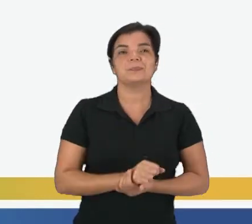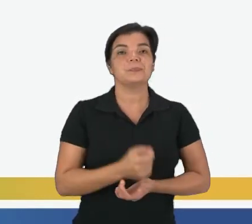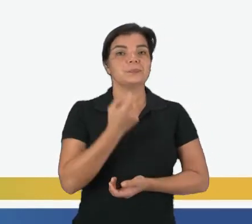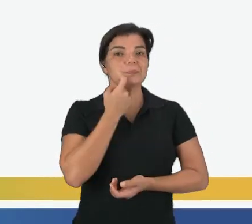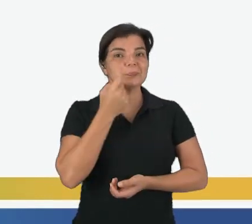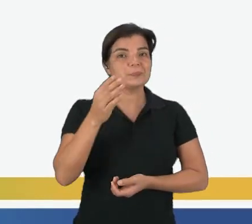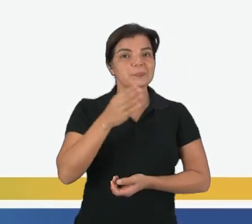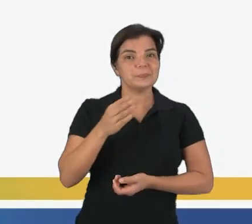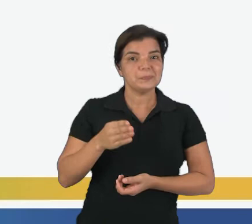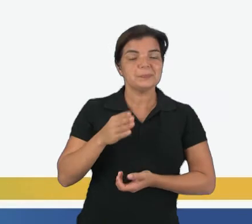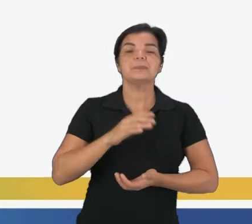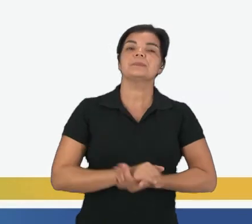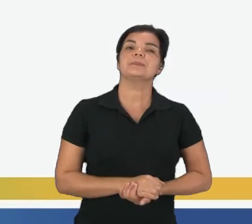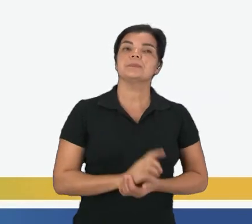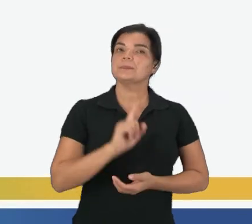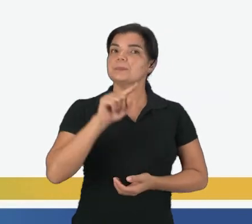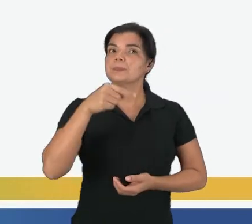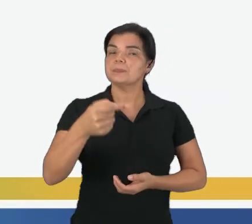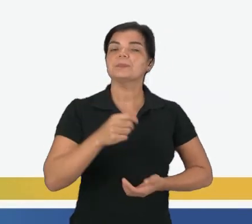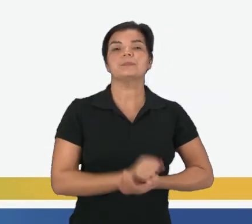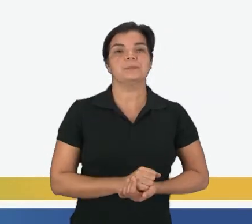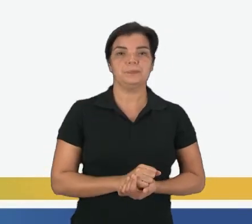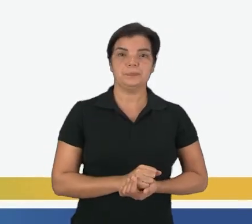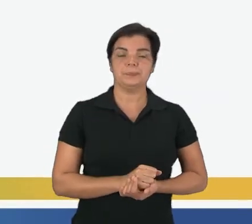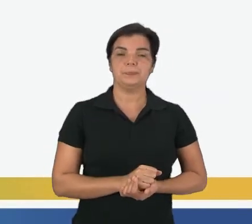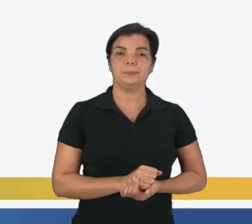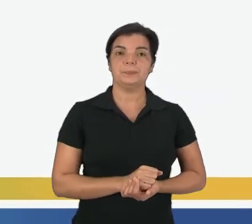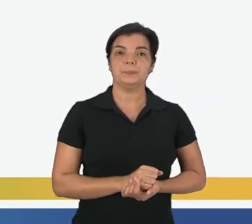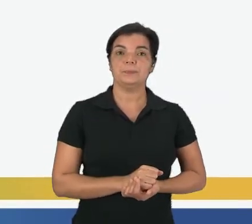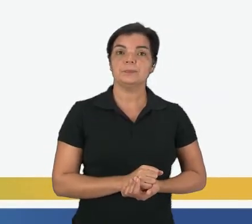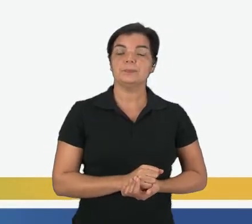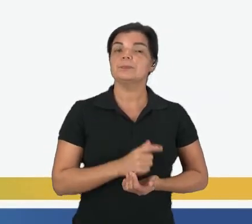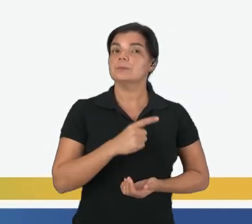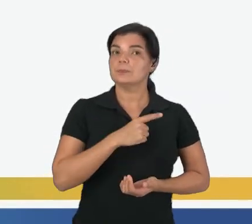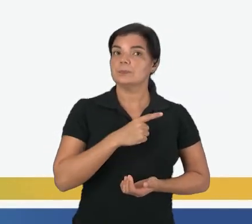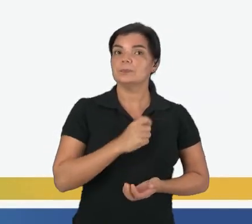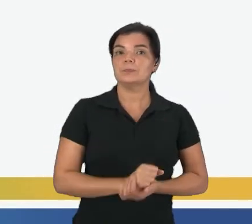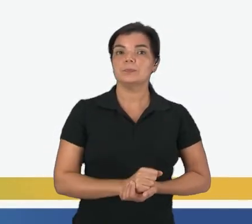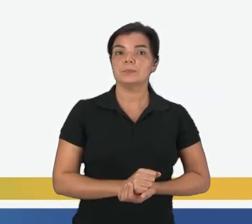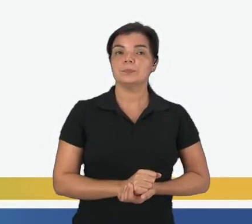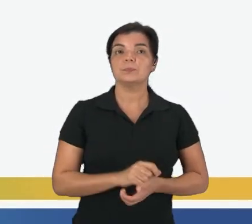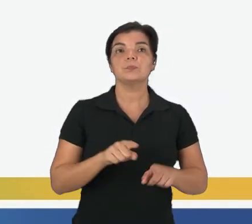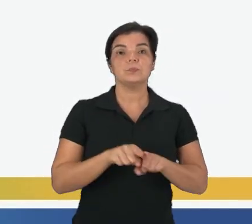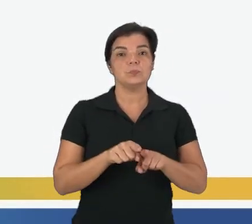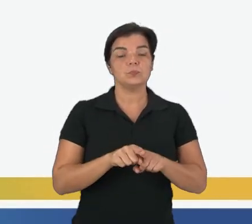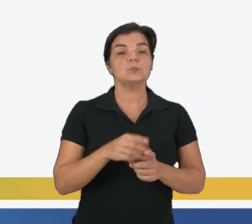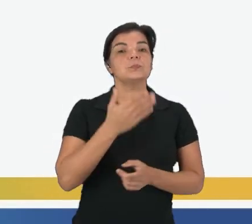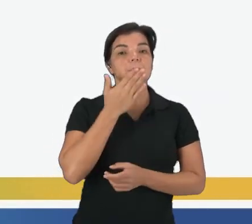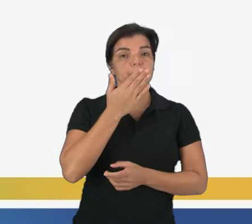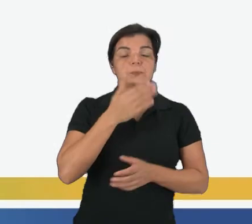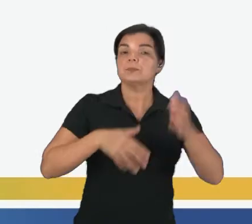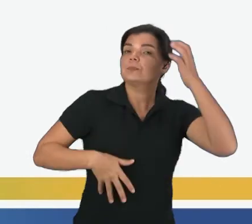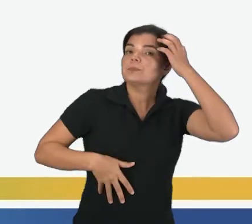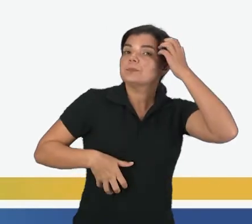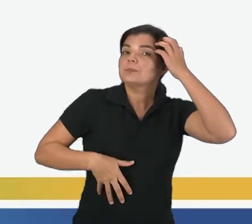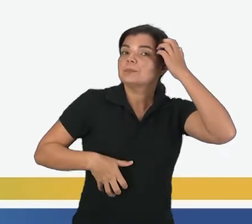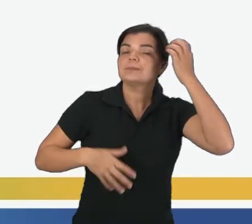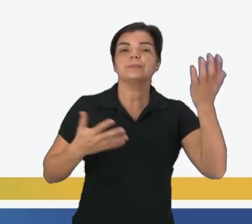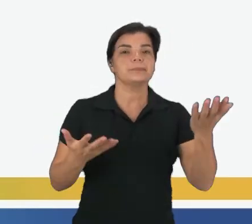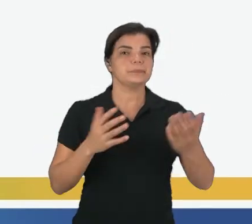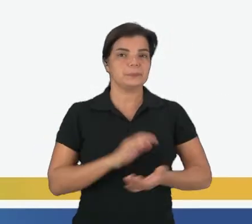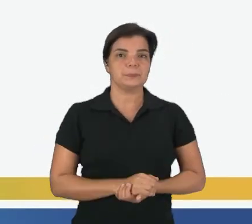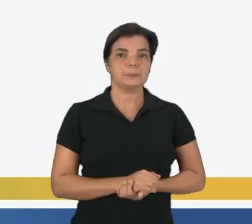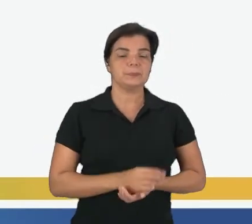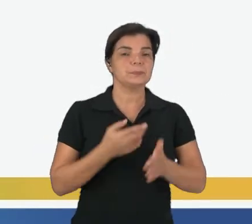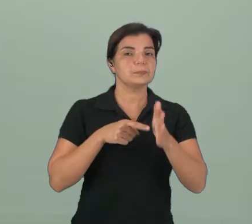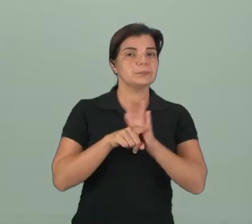peixe, muito bem. Vamos ver o próximo? Olha só, nós temos aqui uma espécie, um tipo de macaco. Então,